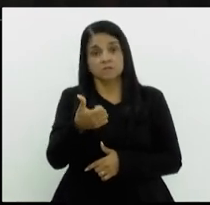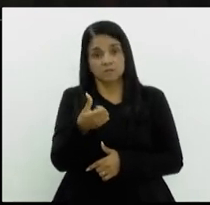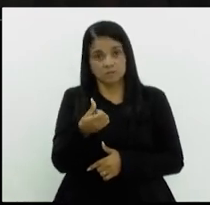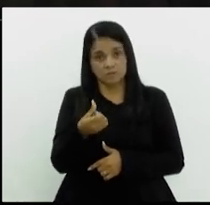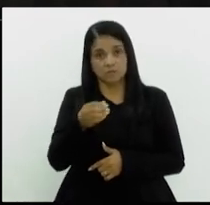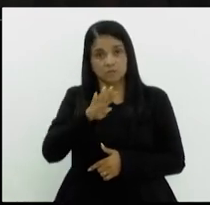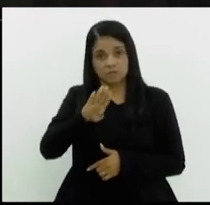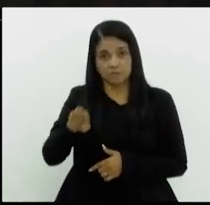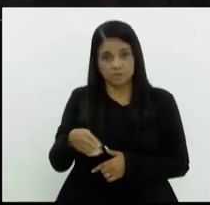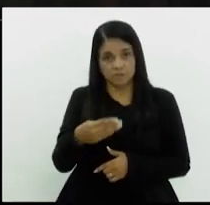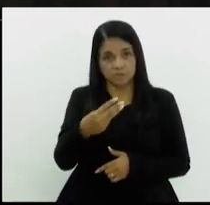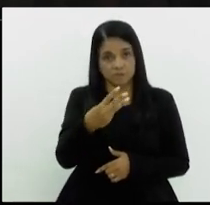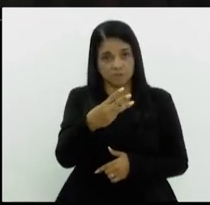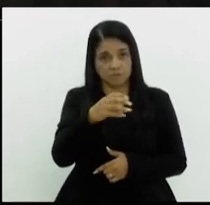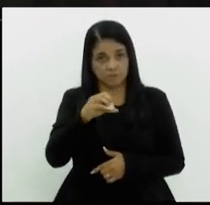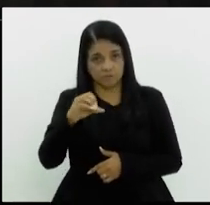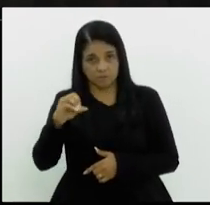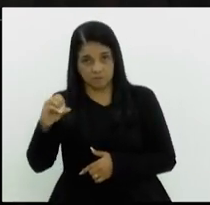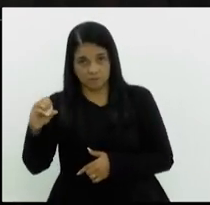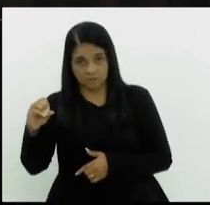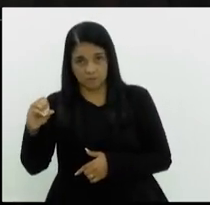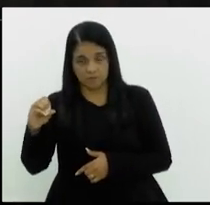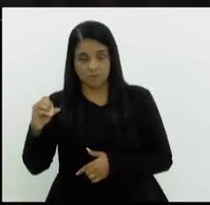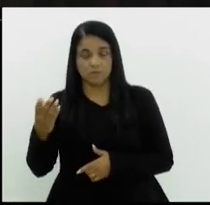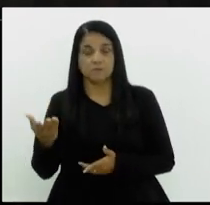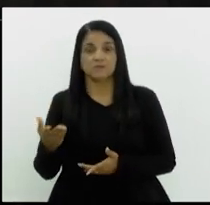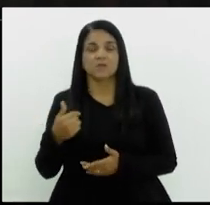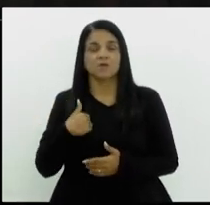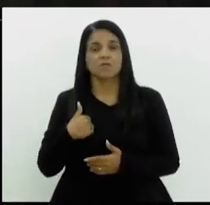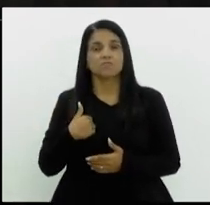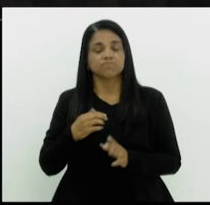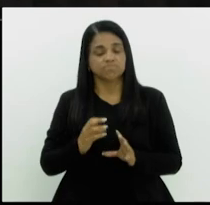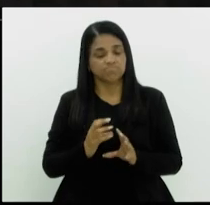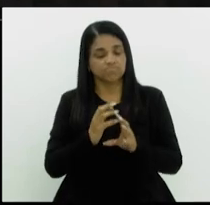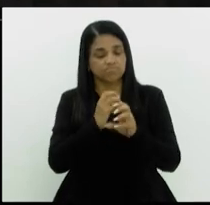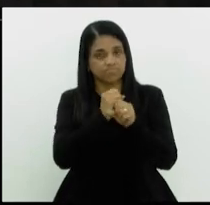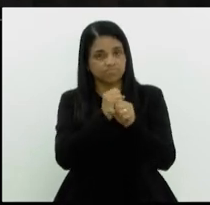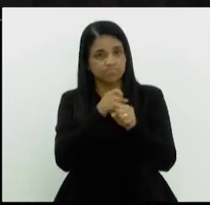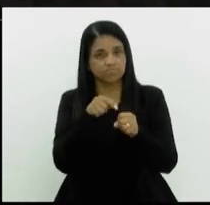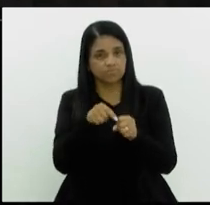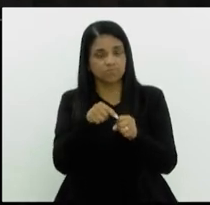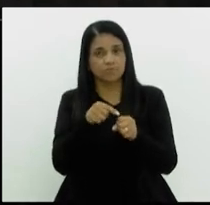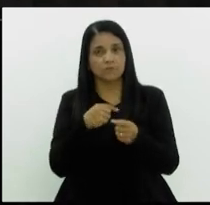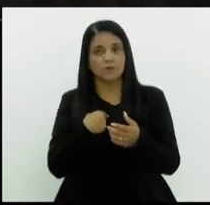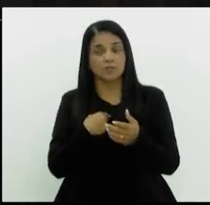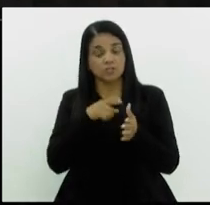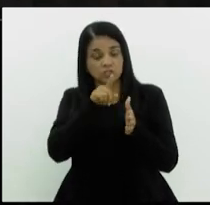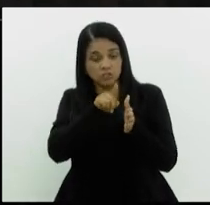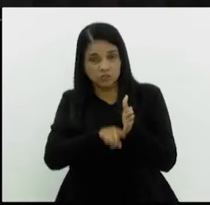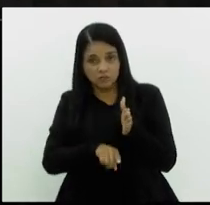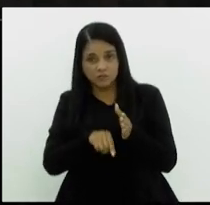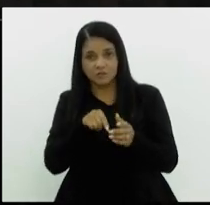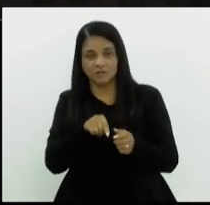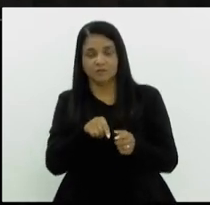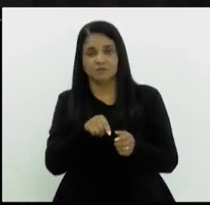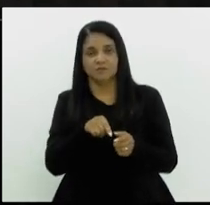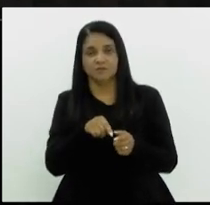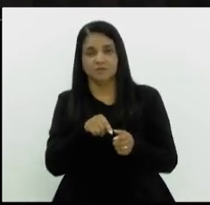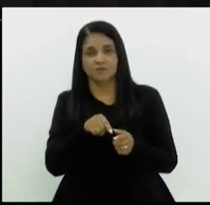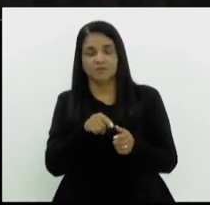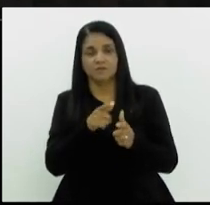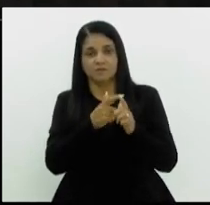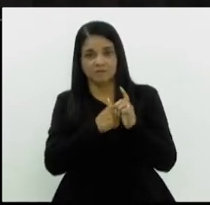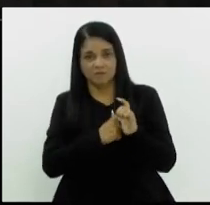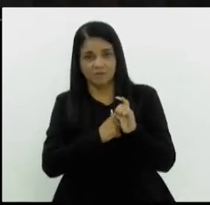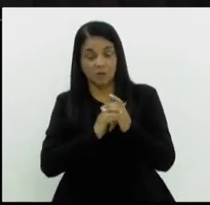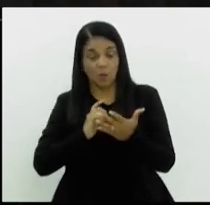aqui uma alegoria de subtrair desse déficit o